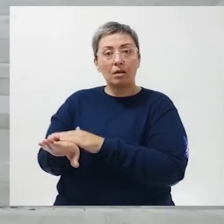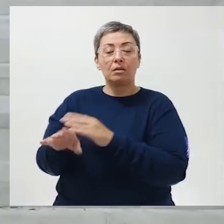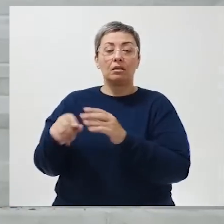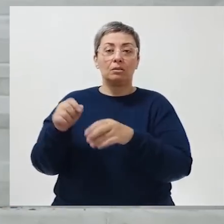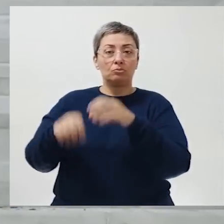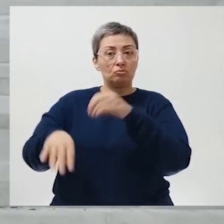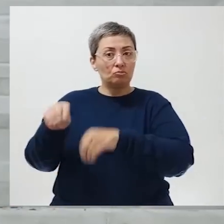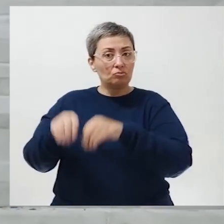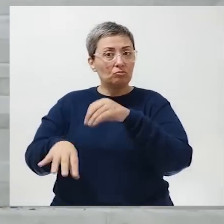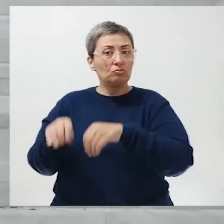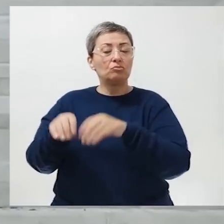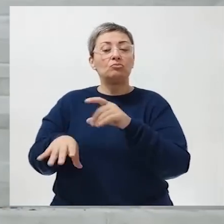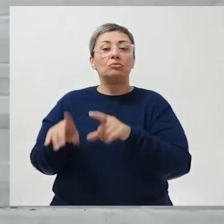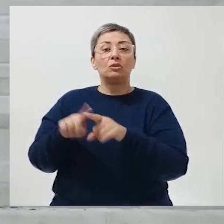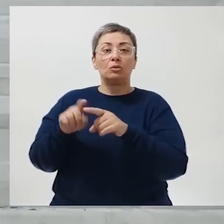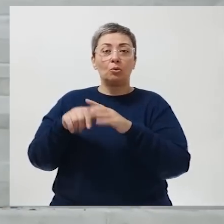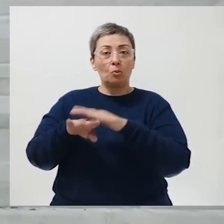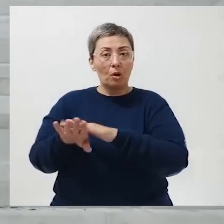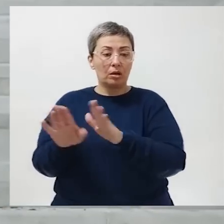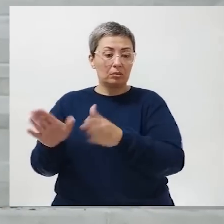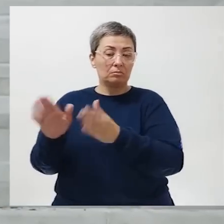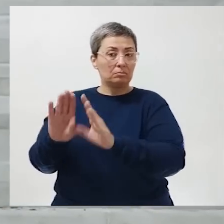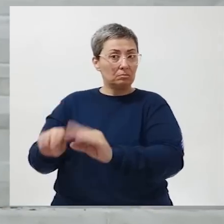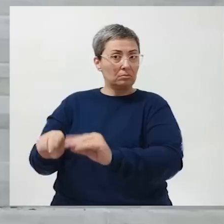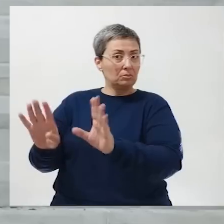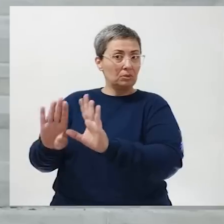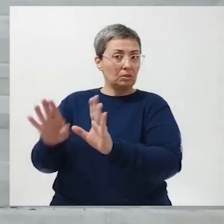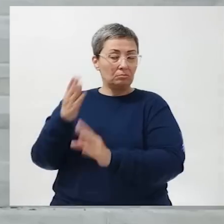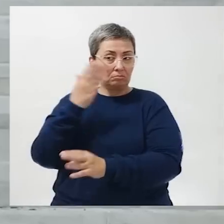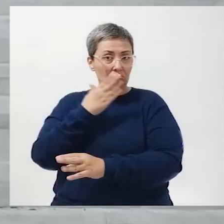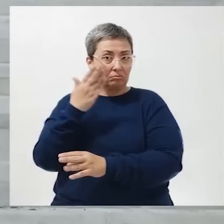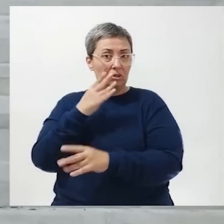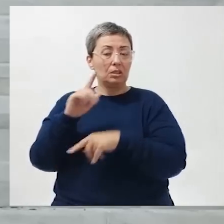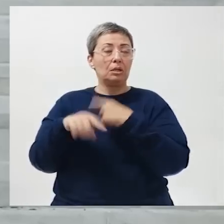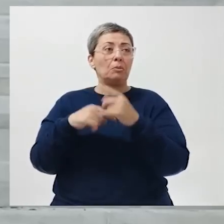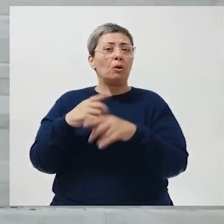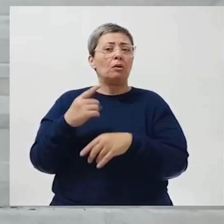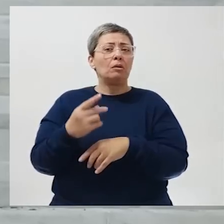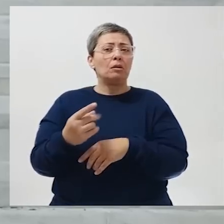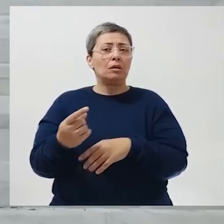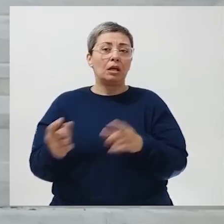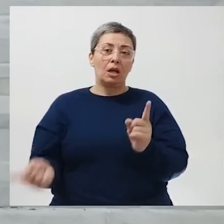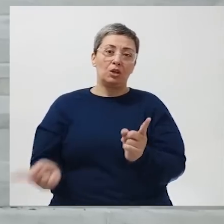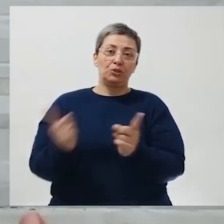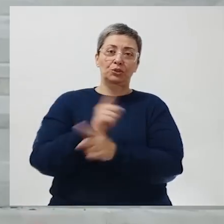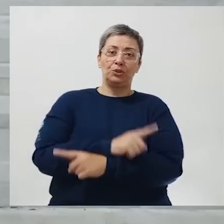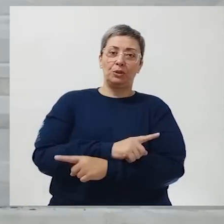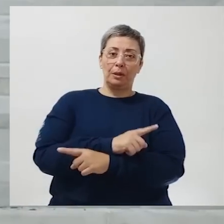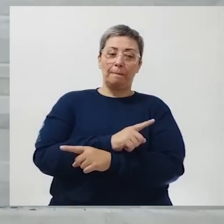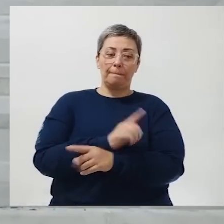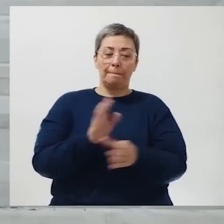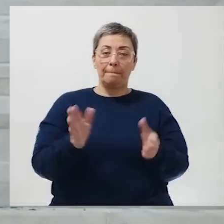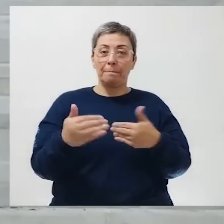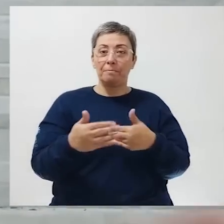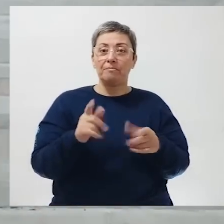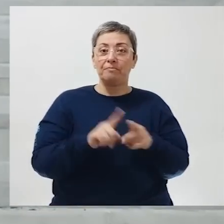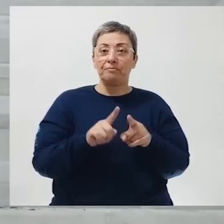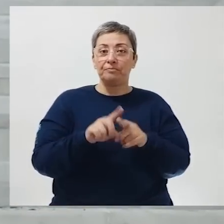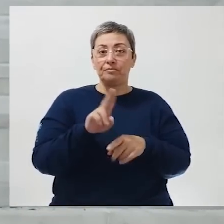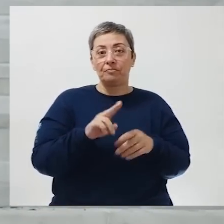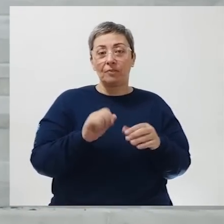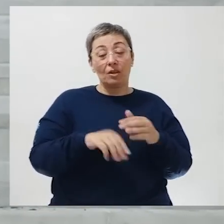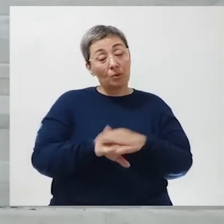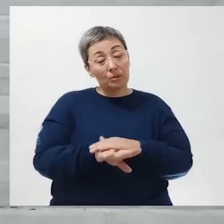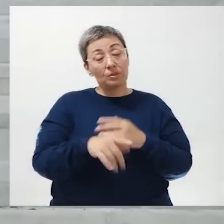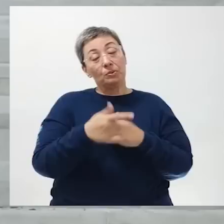caixa alguns brinquedos, guarda no lugar onde a criança não vê. Depois de um tempo, você troca aqueles brinquedos que ela estava brincando, você